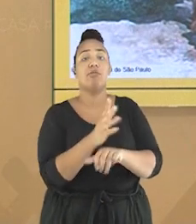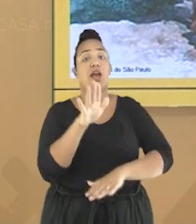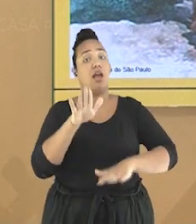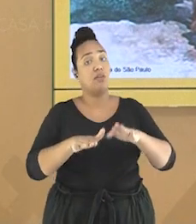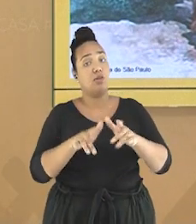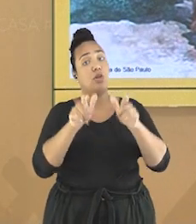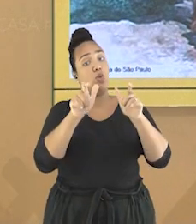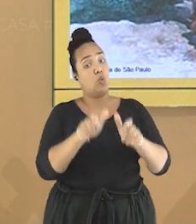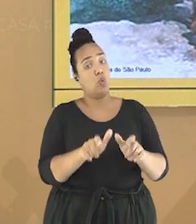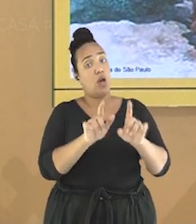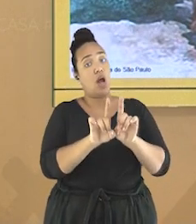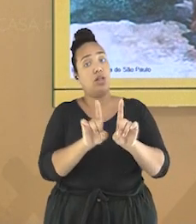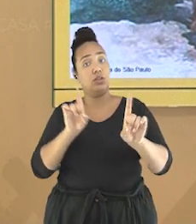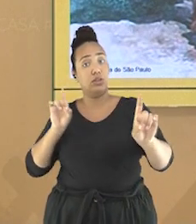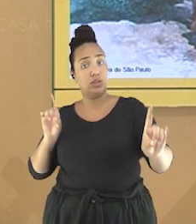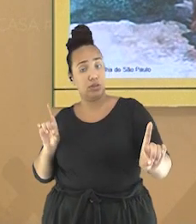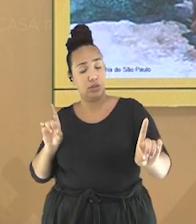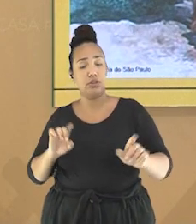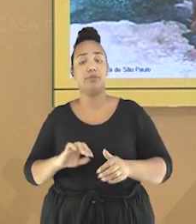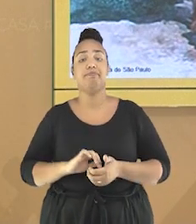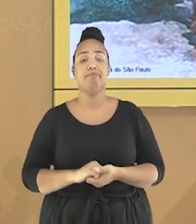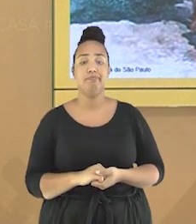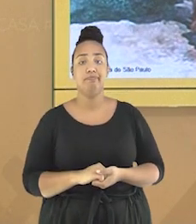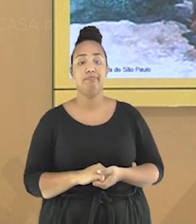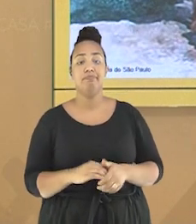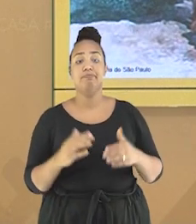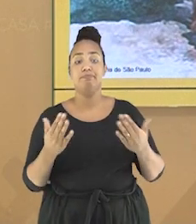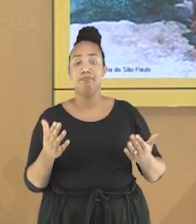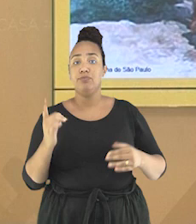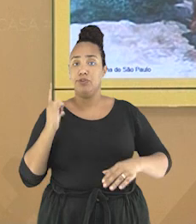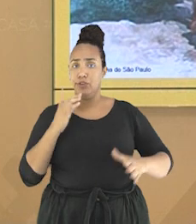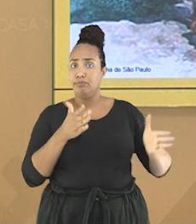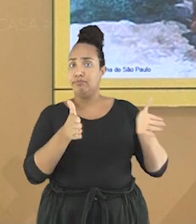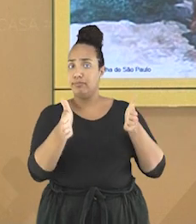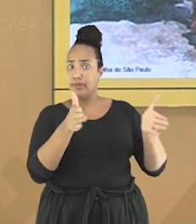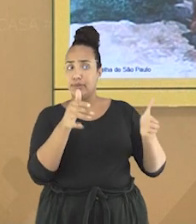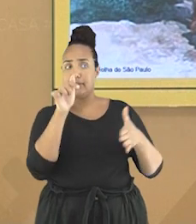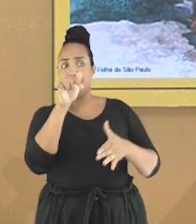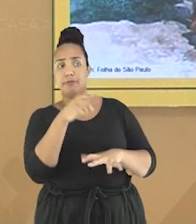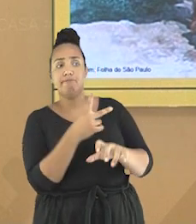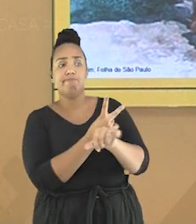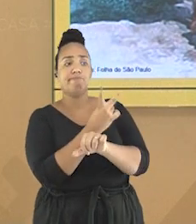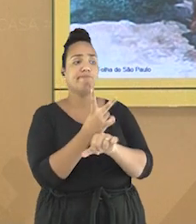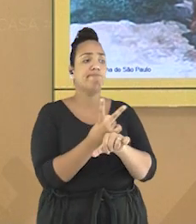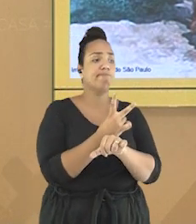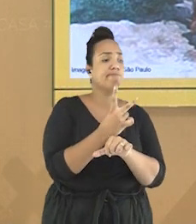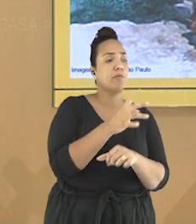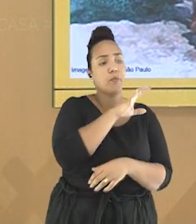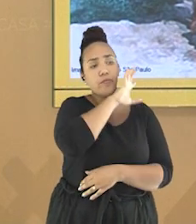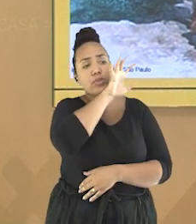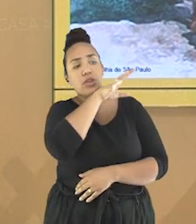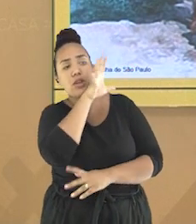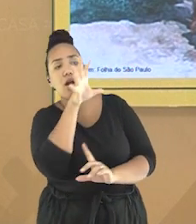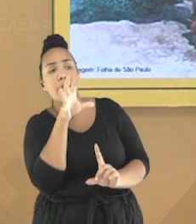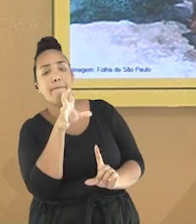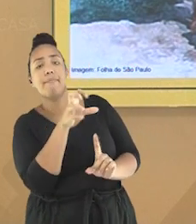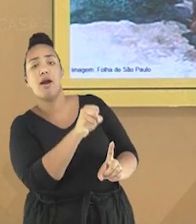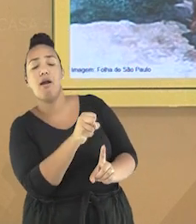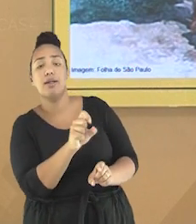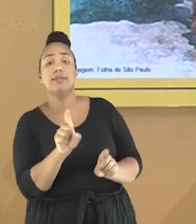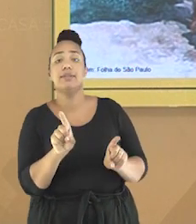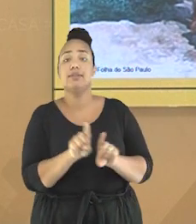de suas aldeias. Eles passavam longos períodos caçando e pescando. Viajavam para